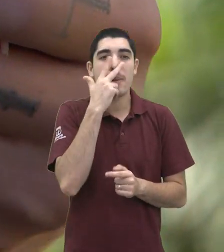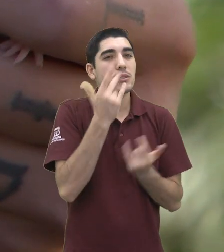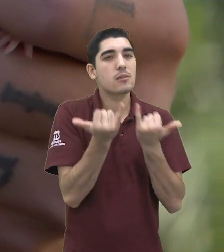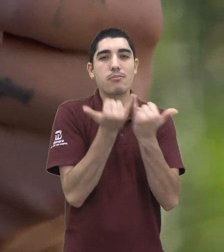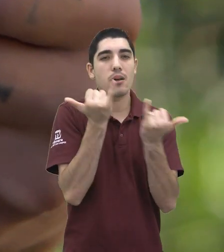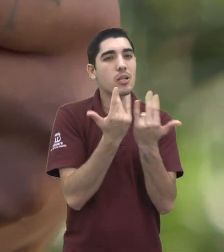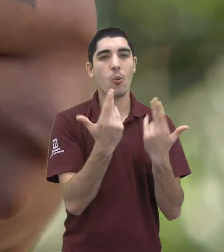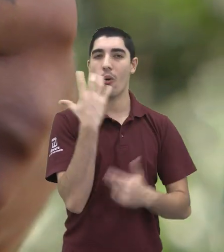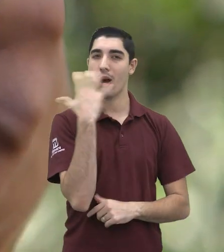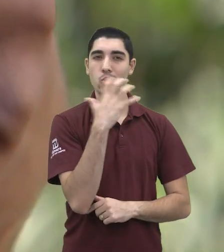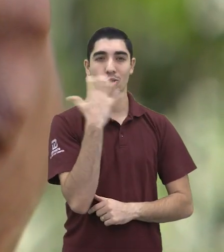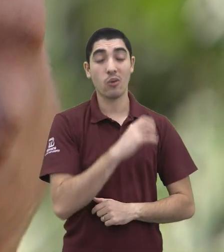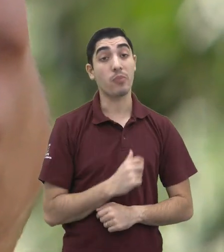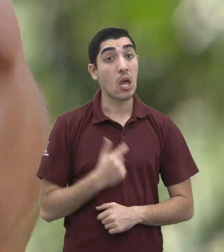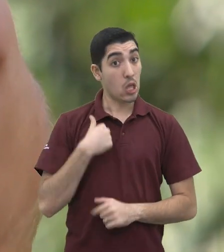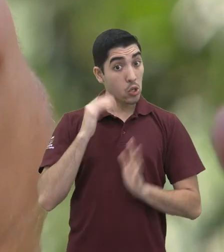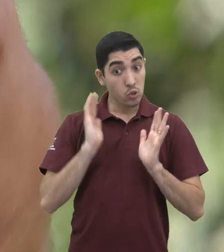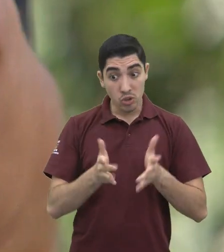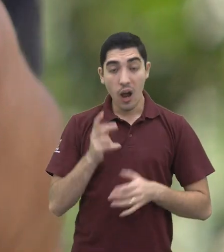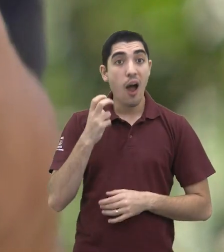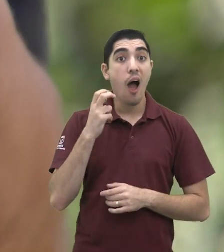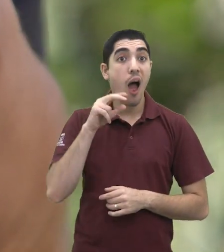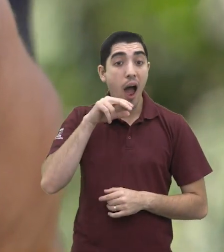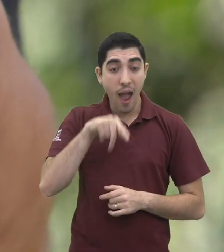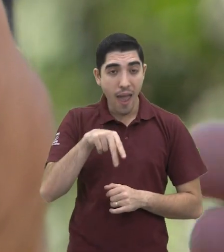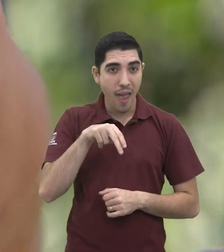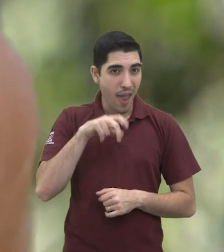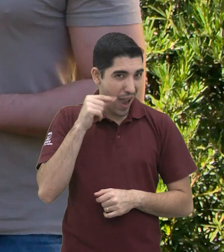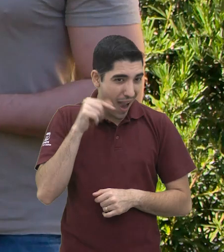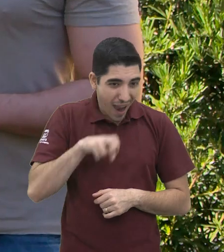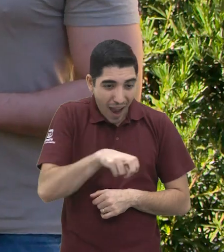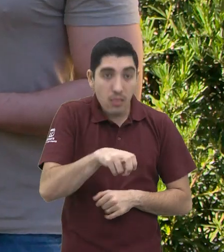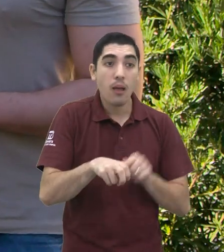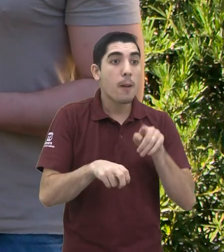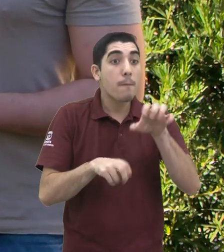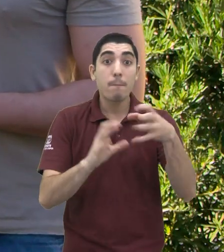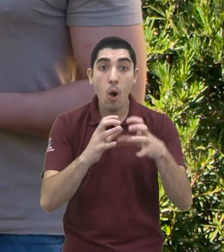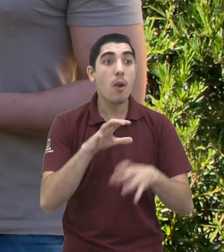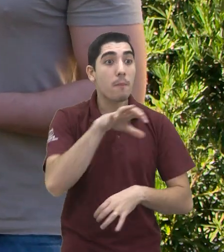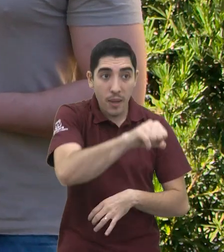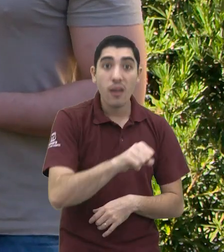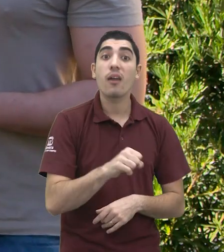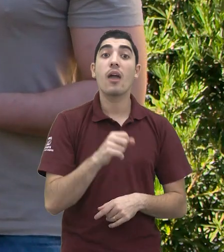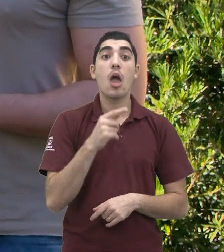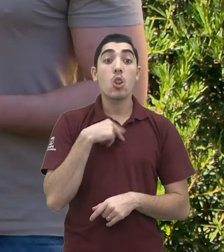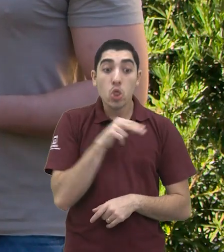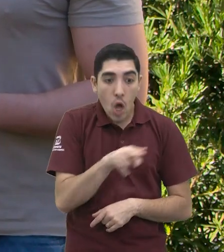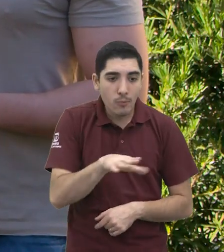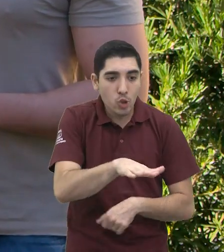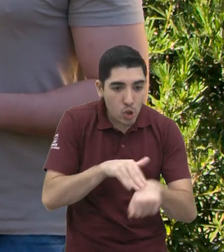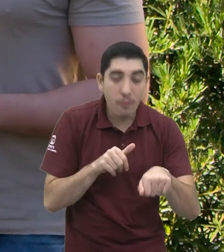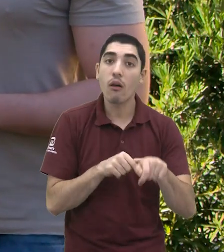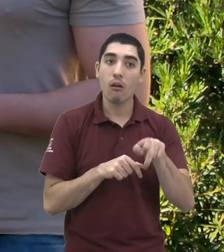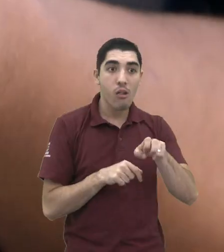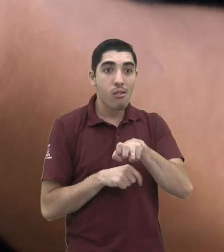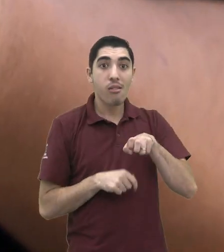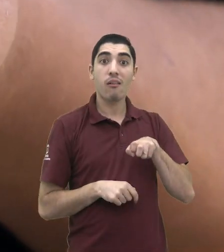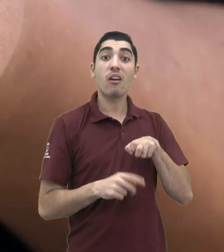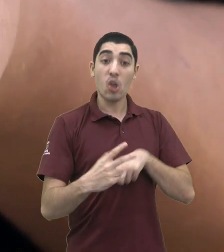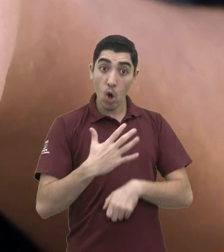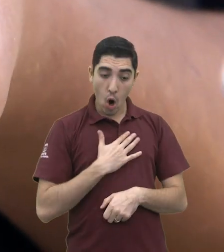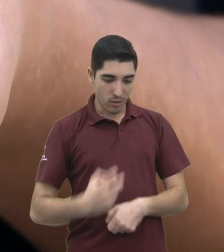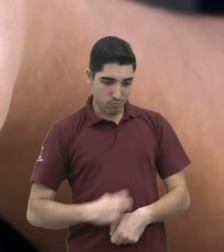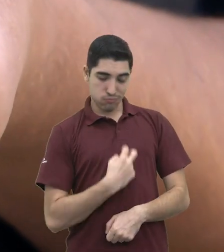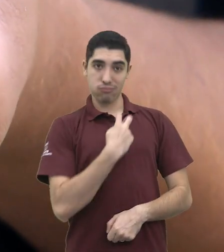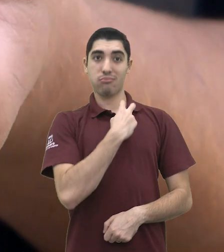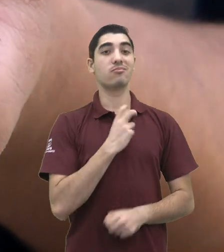eles viram praticamente cachorros. Olha, Eu já tive rato que buscava a bolinha, que eu chamava e vinha pelo nome, andava atrás de mim, colocava no chão, subiam pela